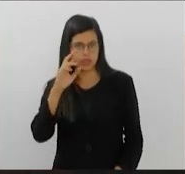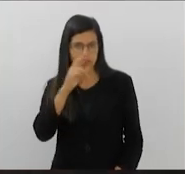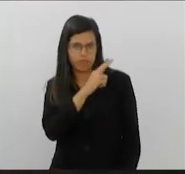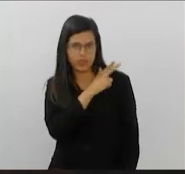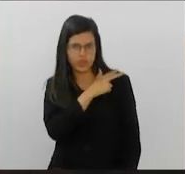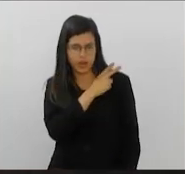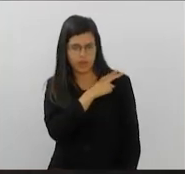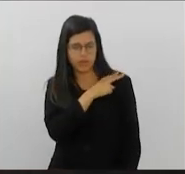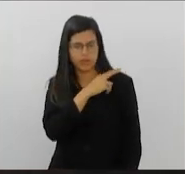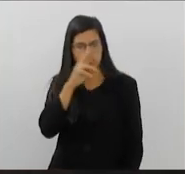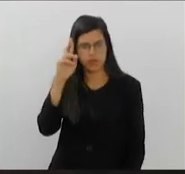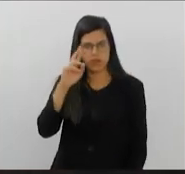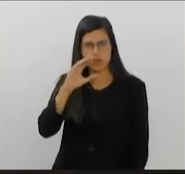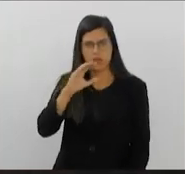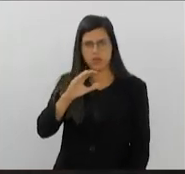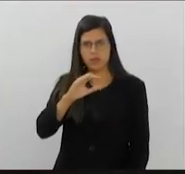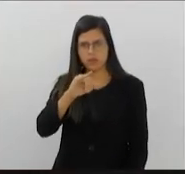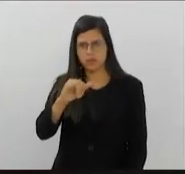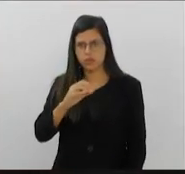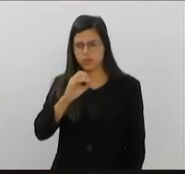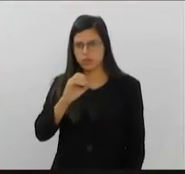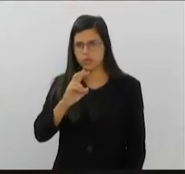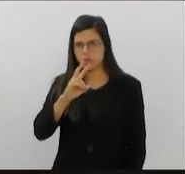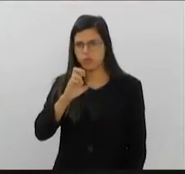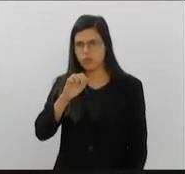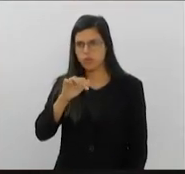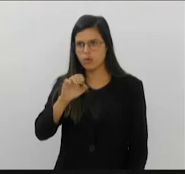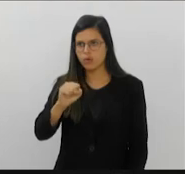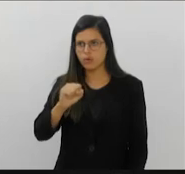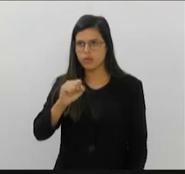é contigo, meu amigo, por favor.